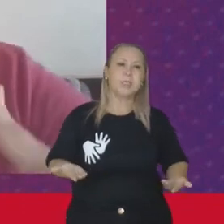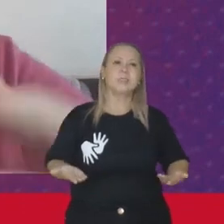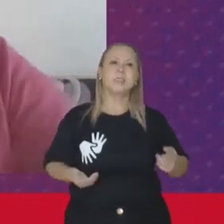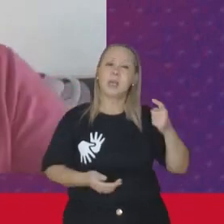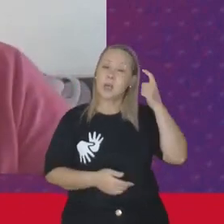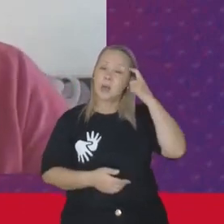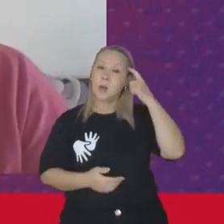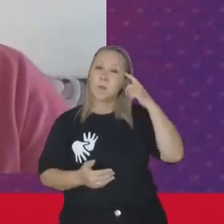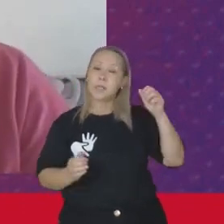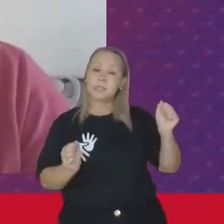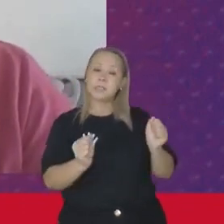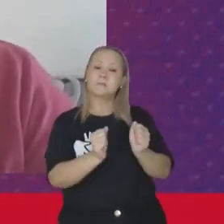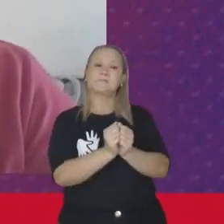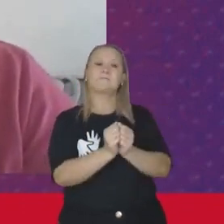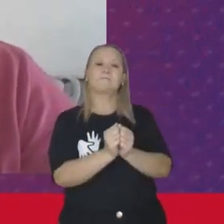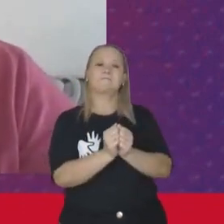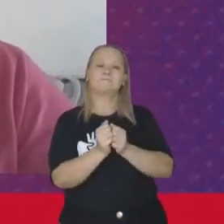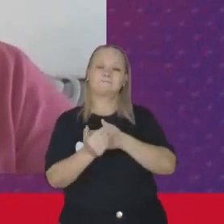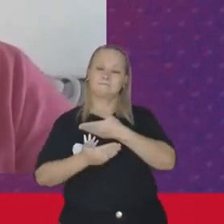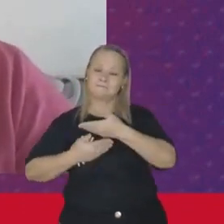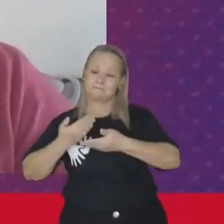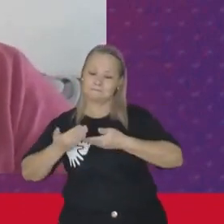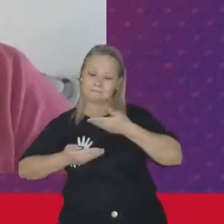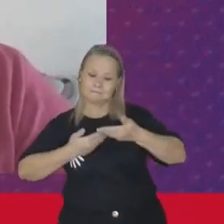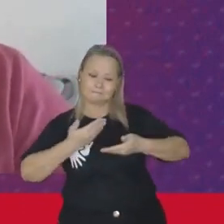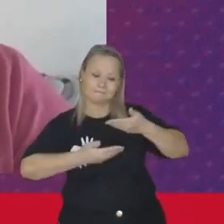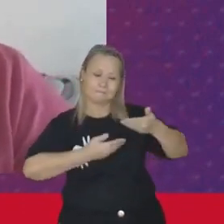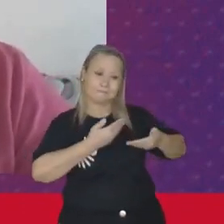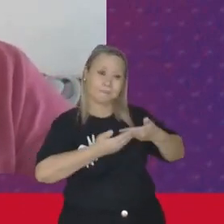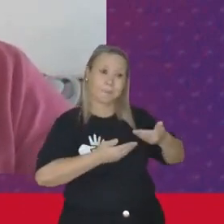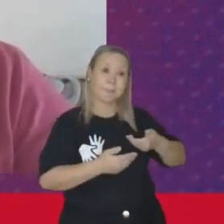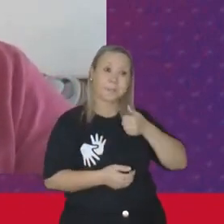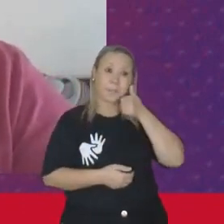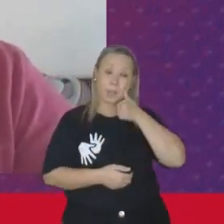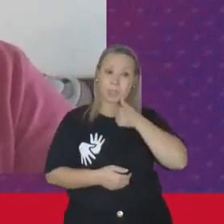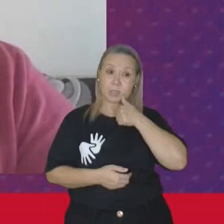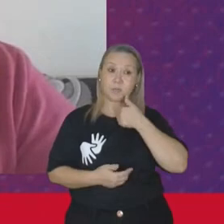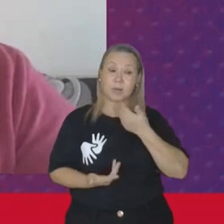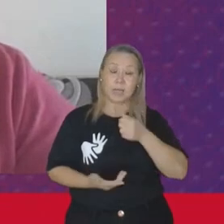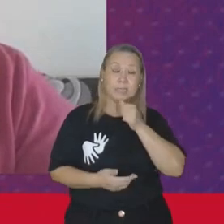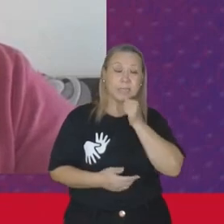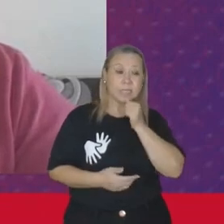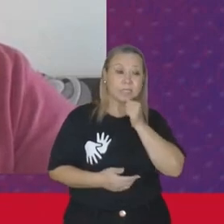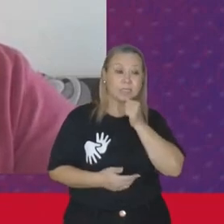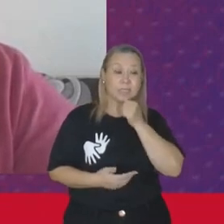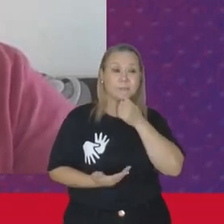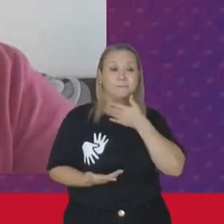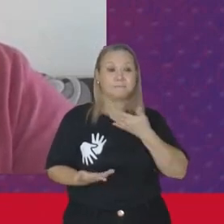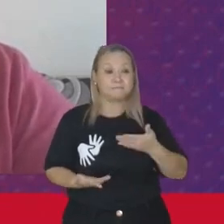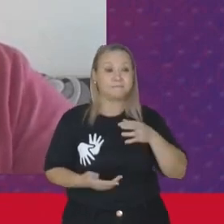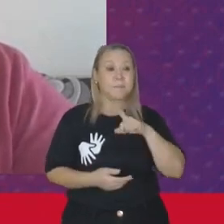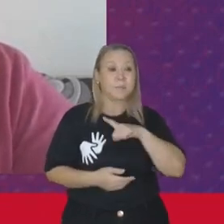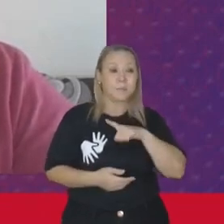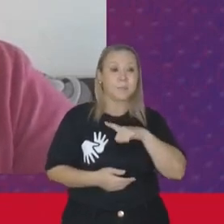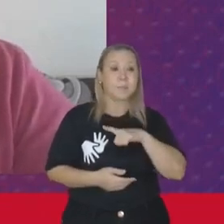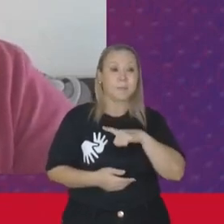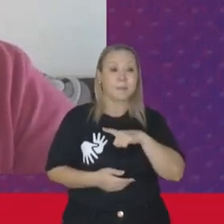na proximidade, né? As mulheres ainda